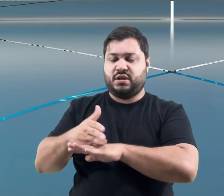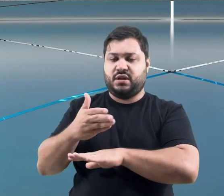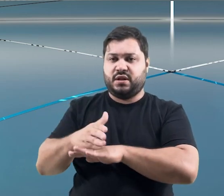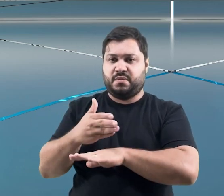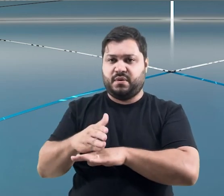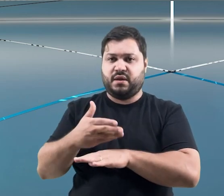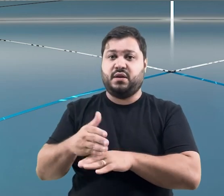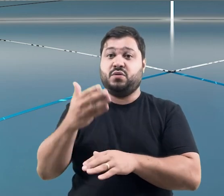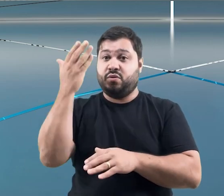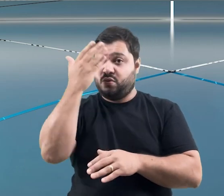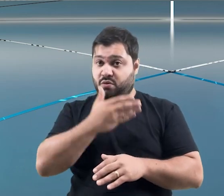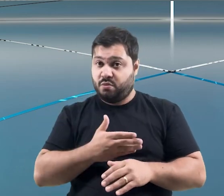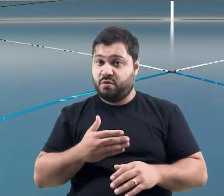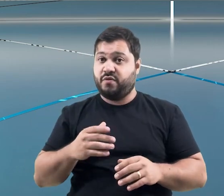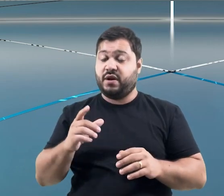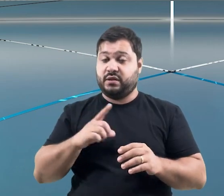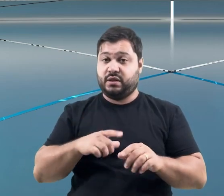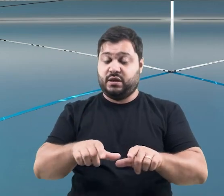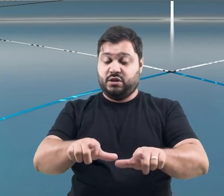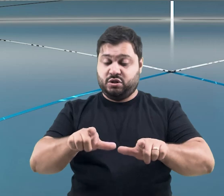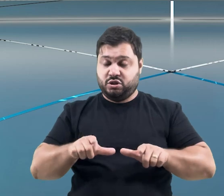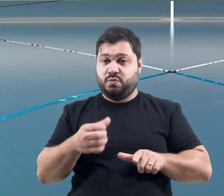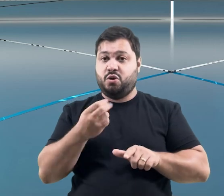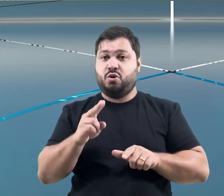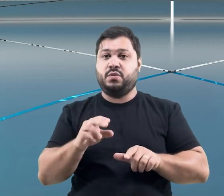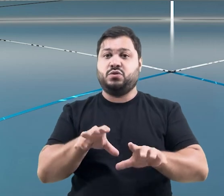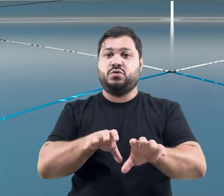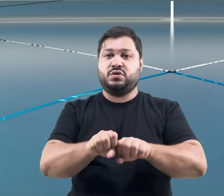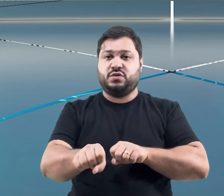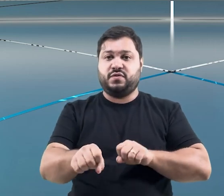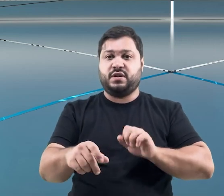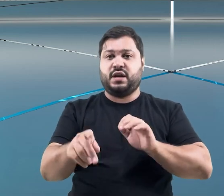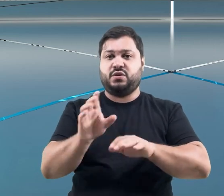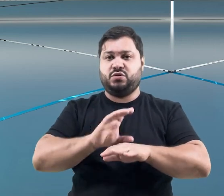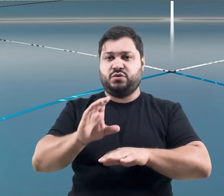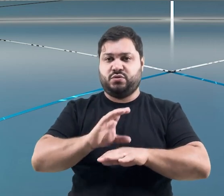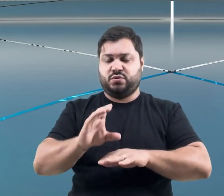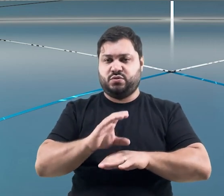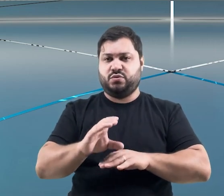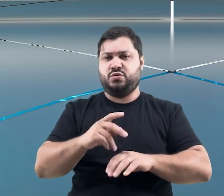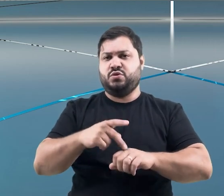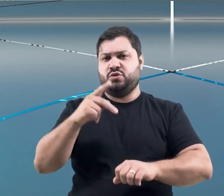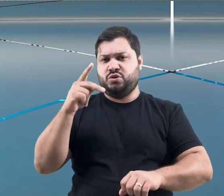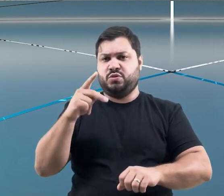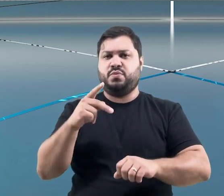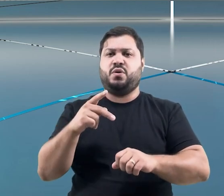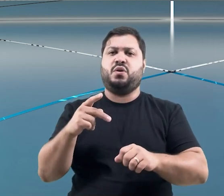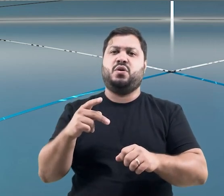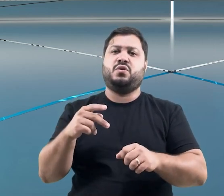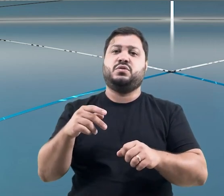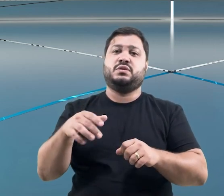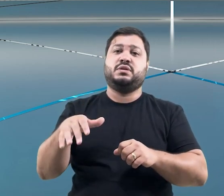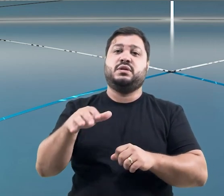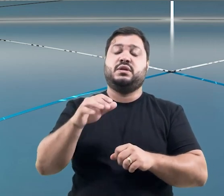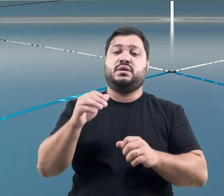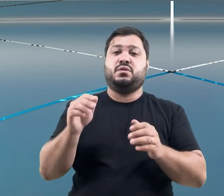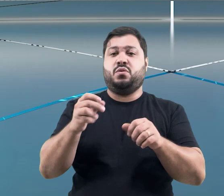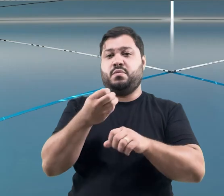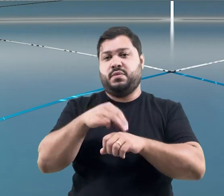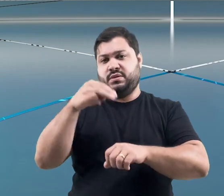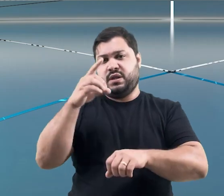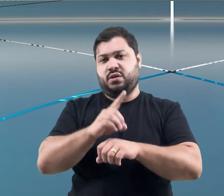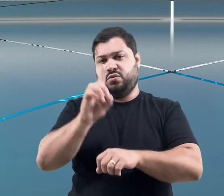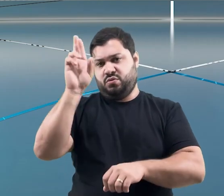em ações de treinamento, comprovadas por diplomas ou certificados de cursos, de pós-graduação em